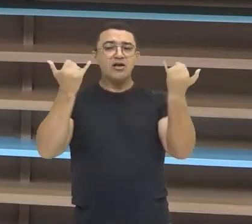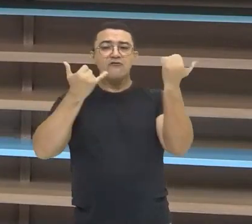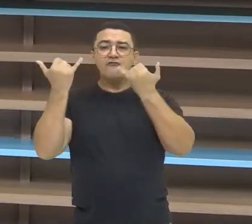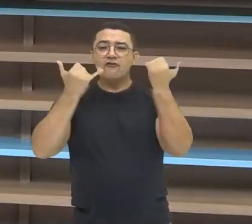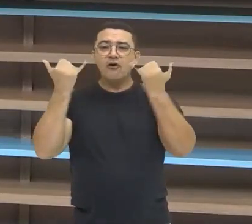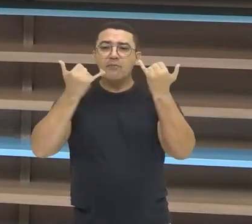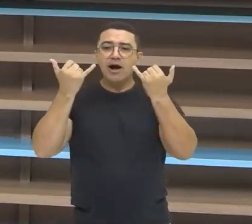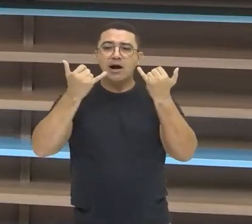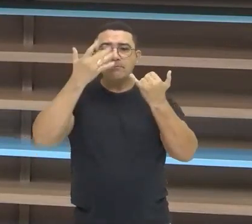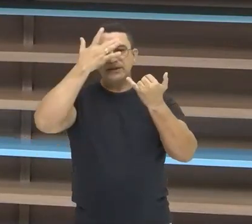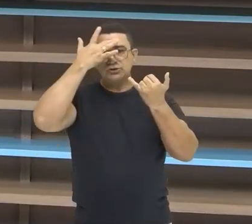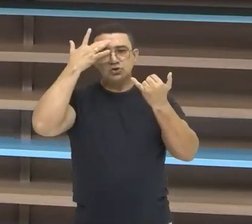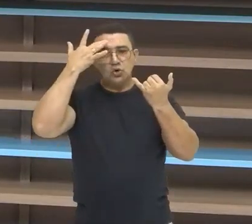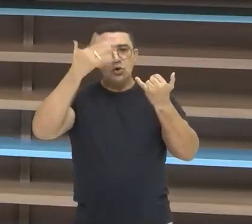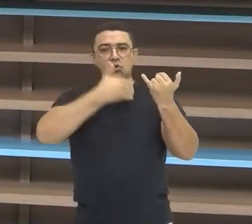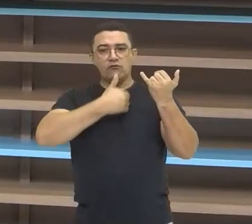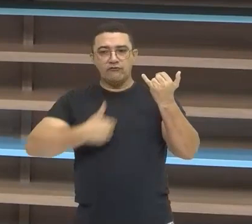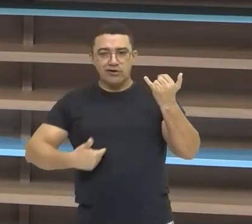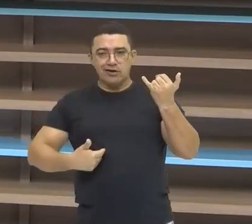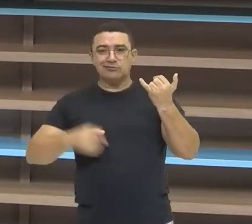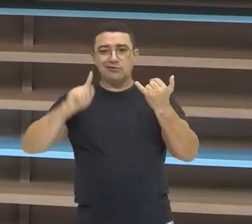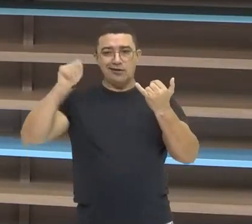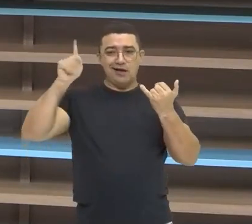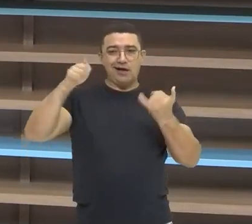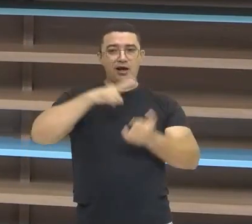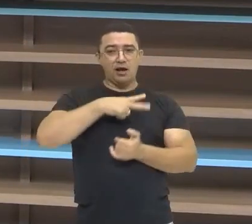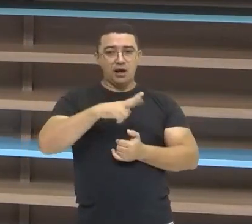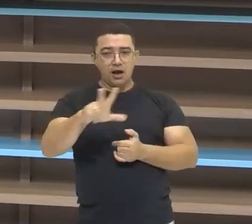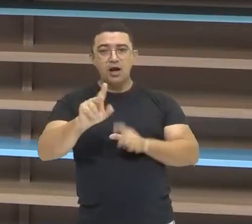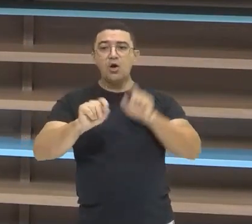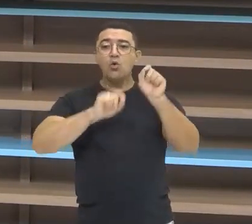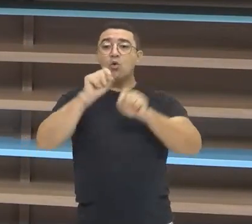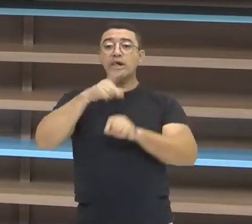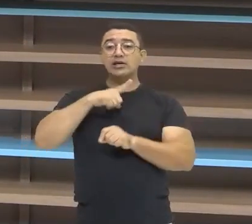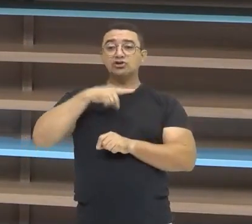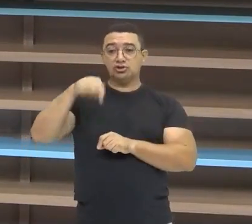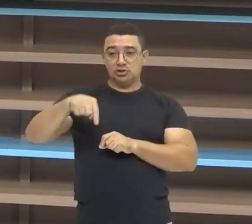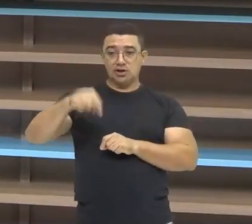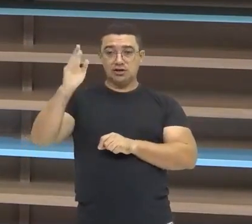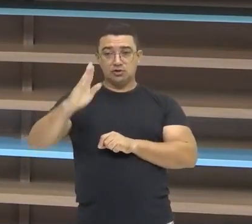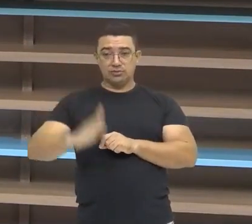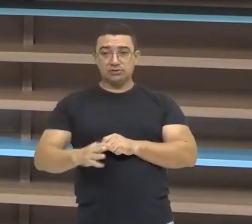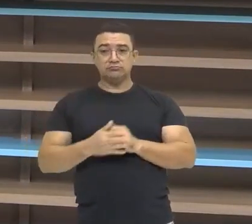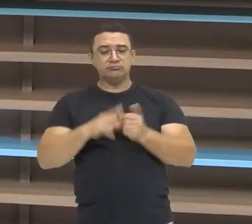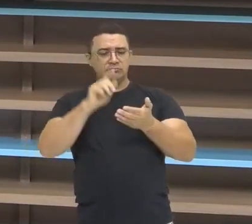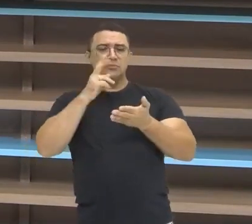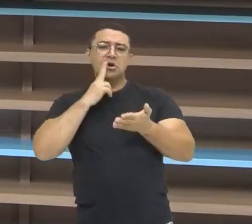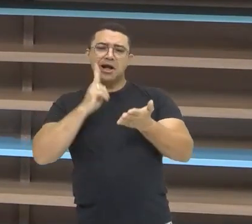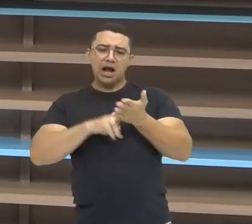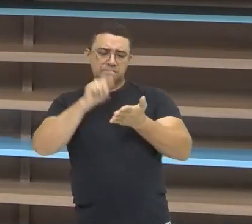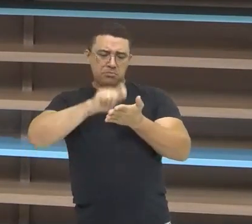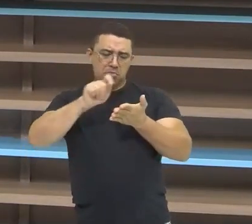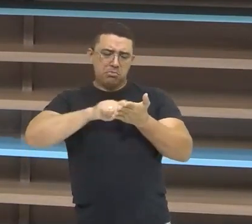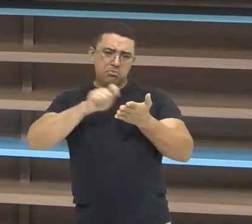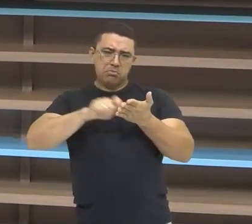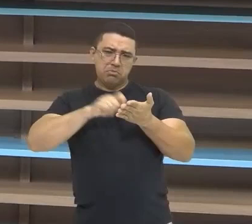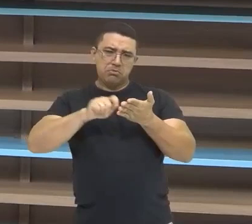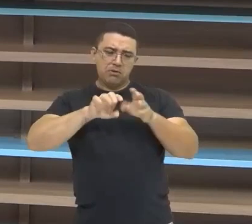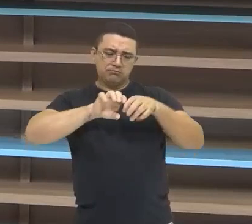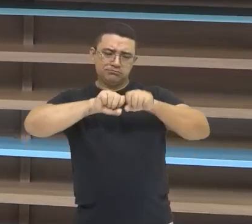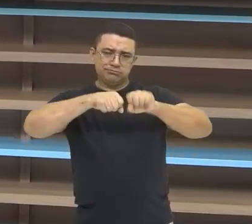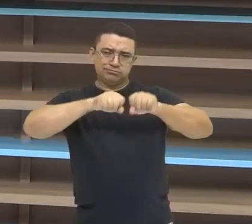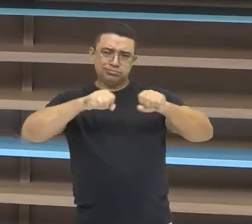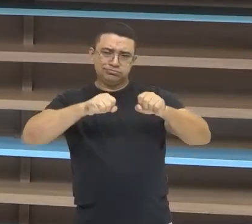as autoridades, né? O que continha na terra, né? Informavam quais eram as perspectivas